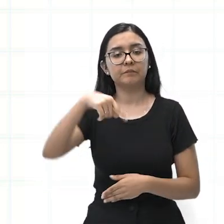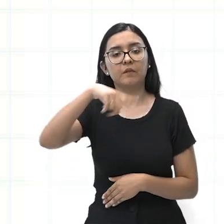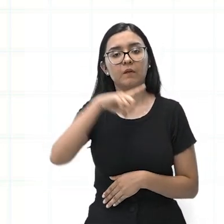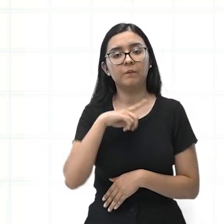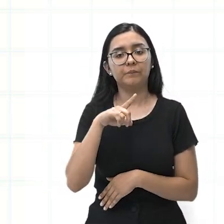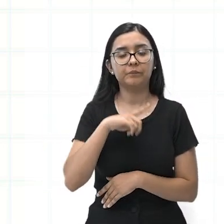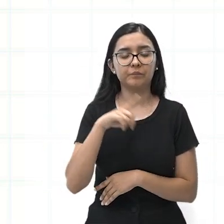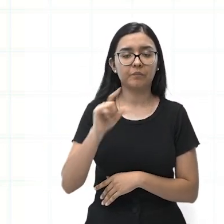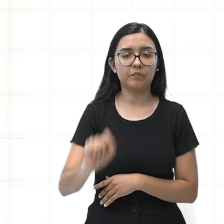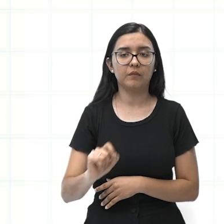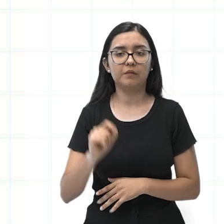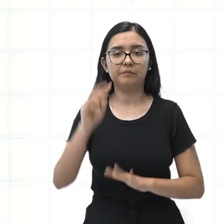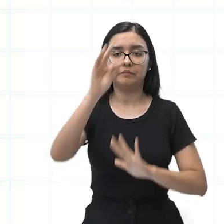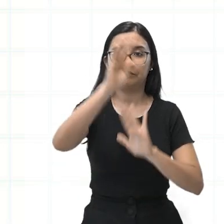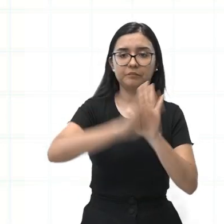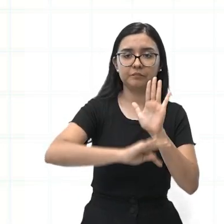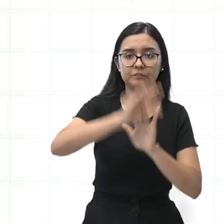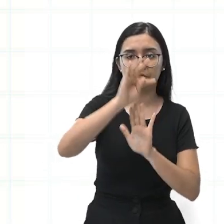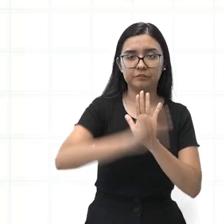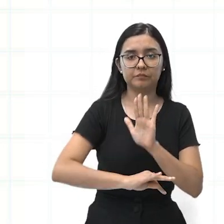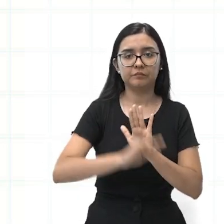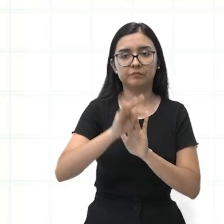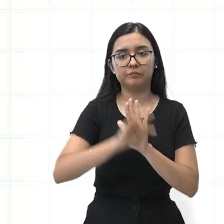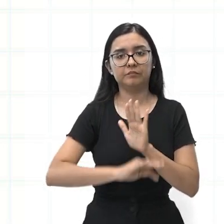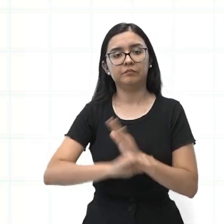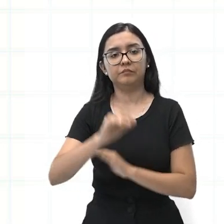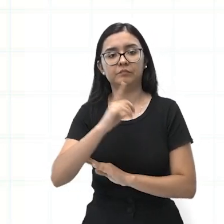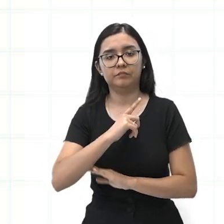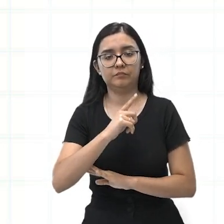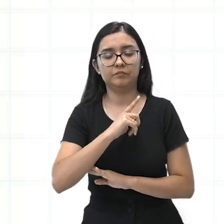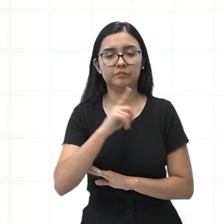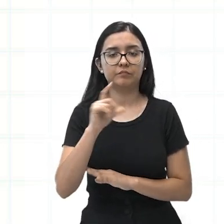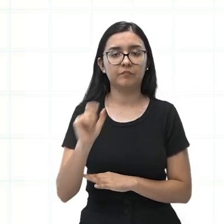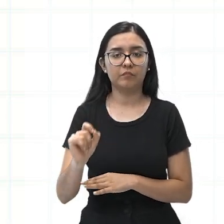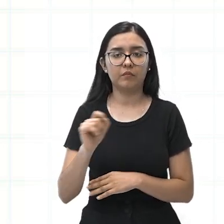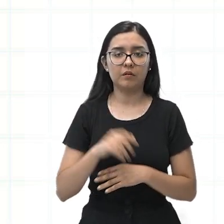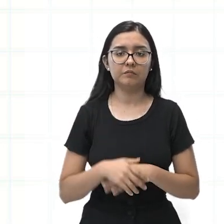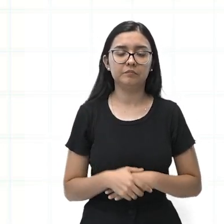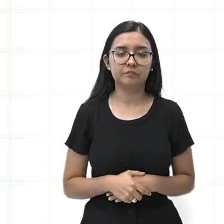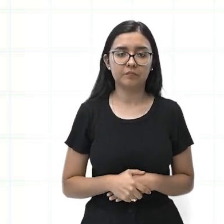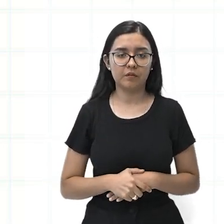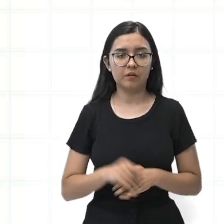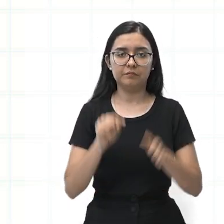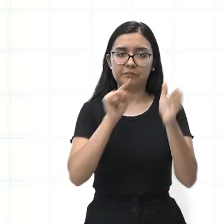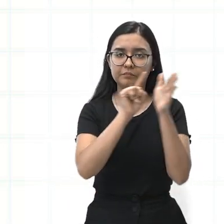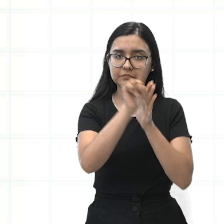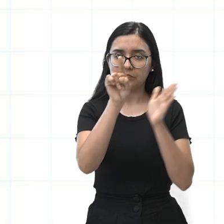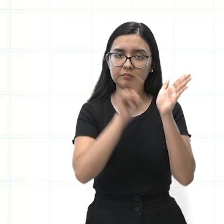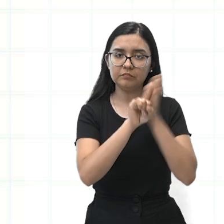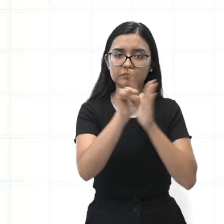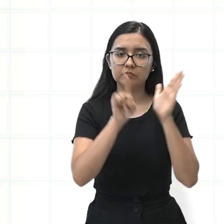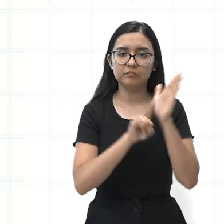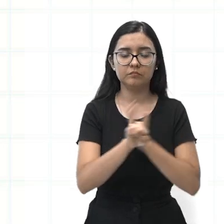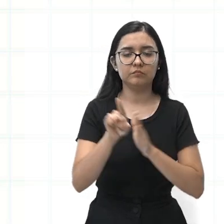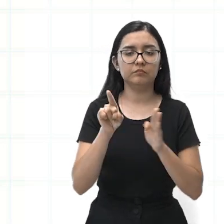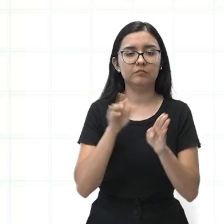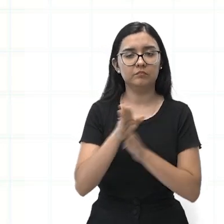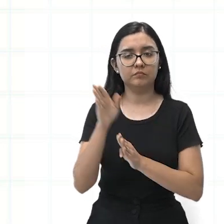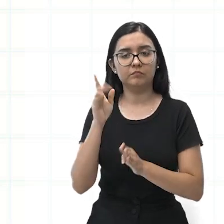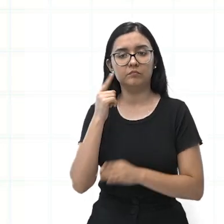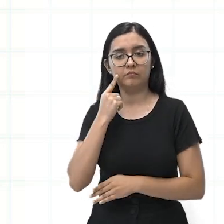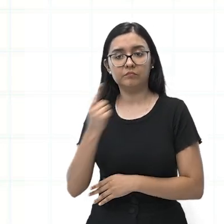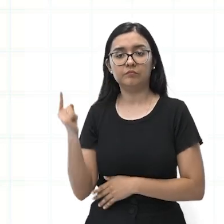então, um texto que eu obtive através daquelas perguntas ali que orientaram